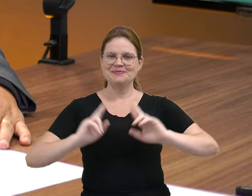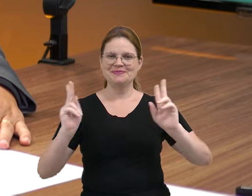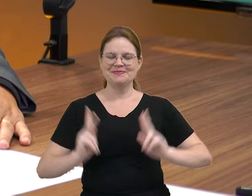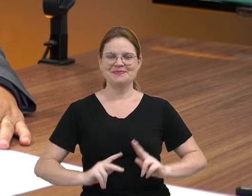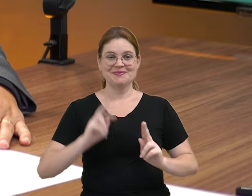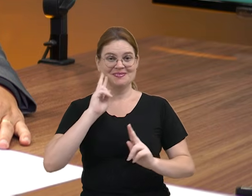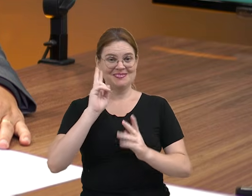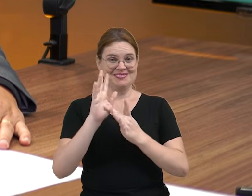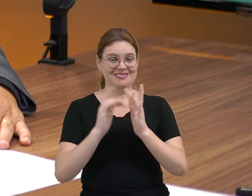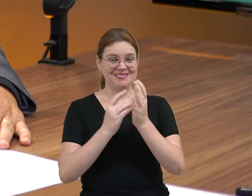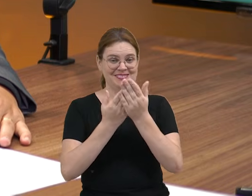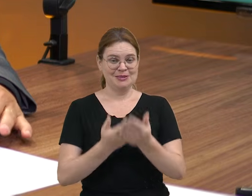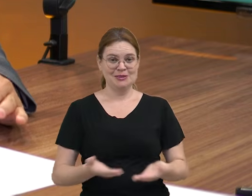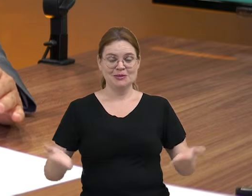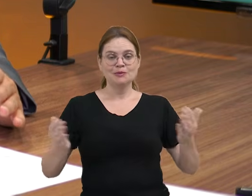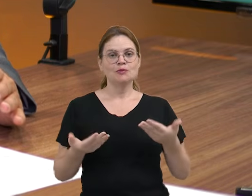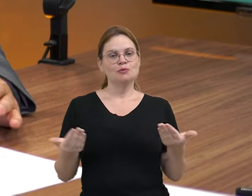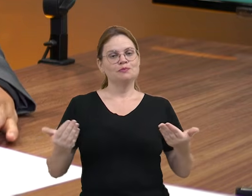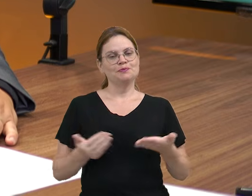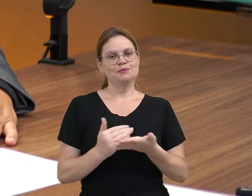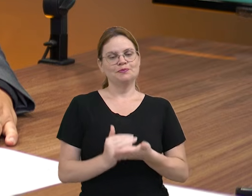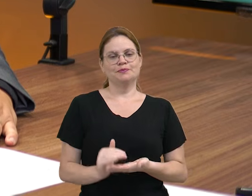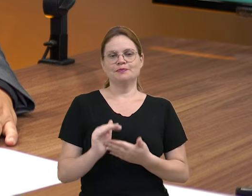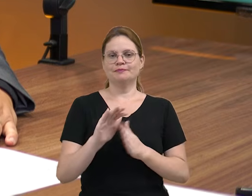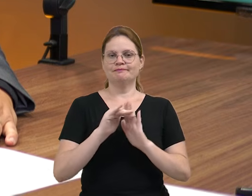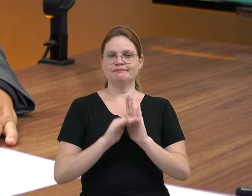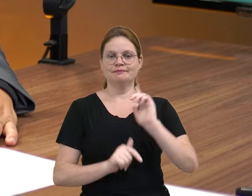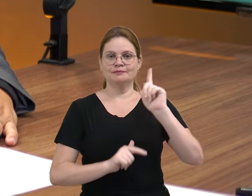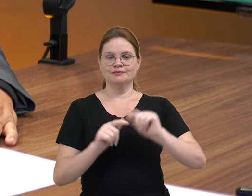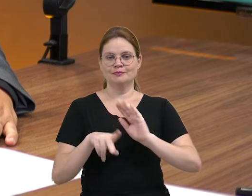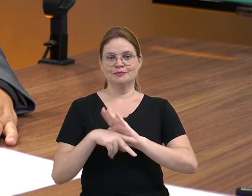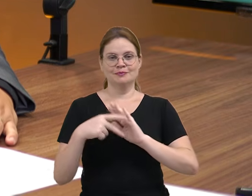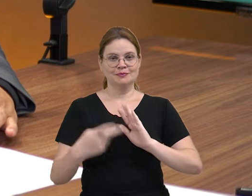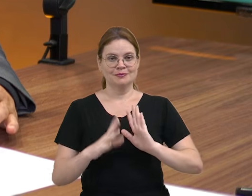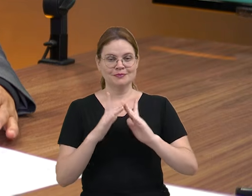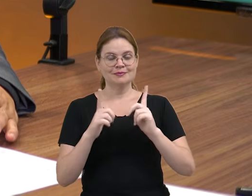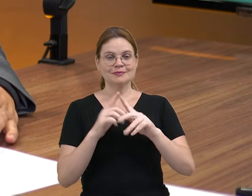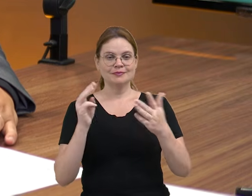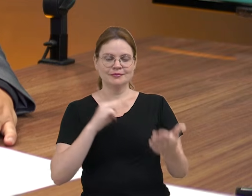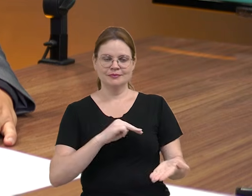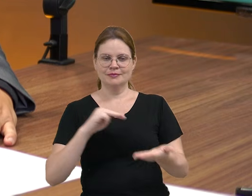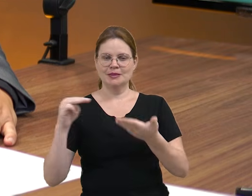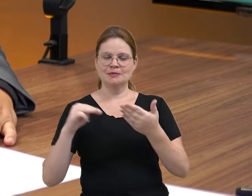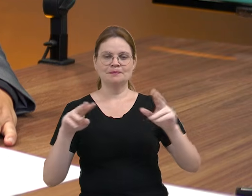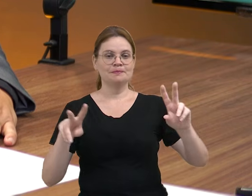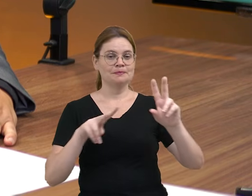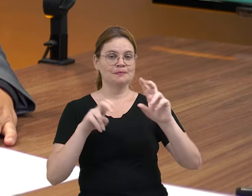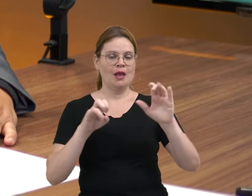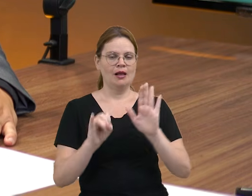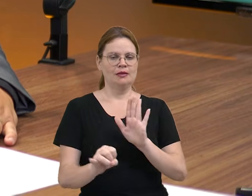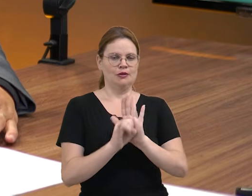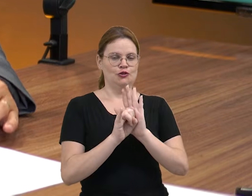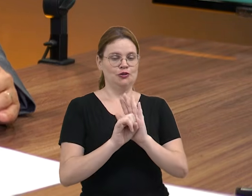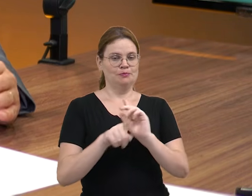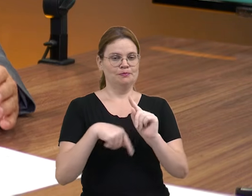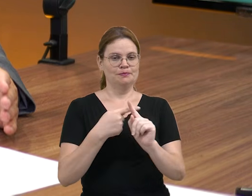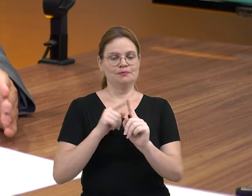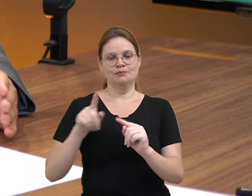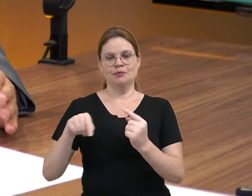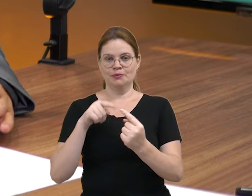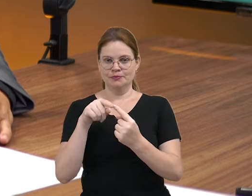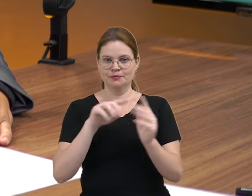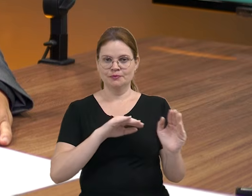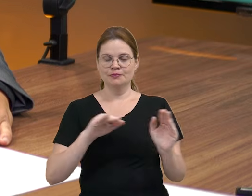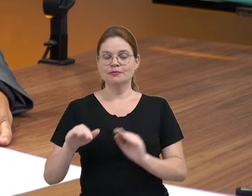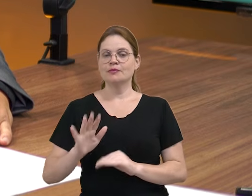Paz do Senhor Jesus. Este é o programa da Igreja Cristã Maranata, Identidade e Propósito. Nós